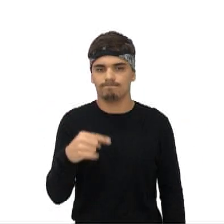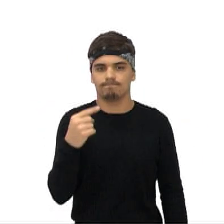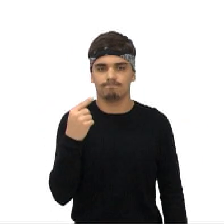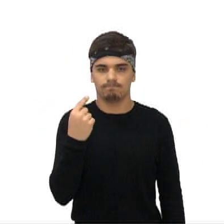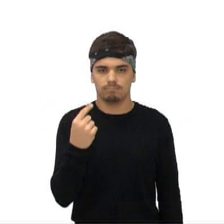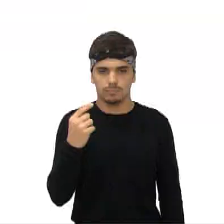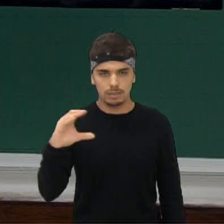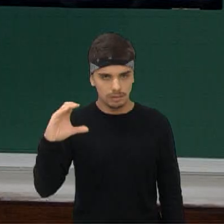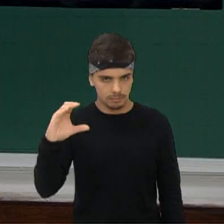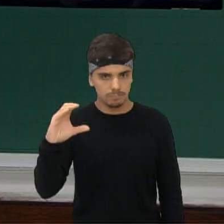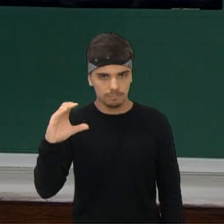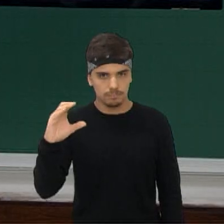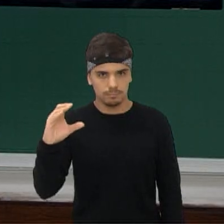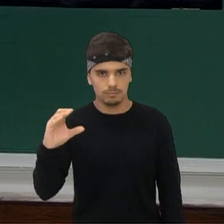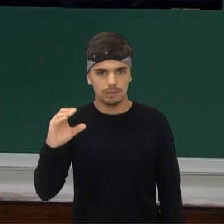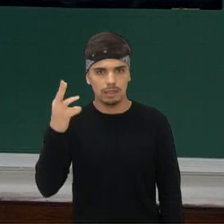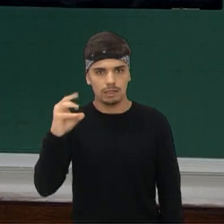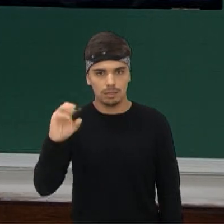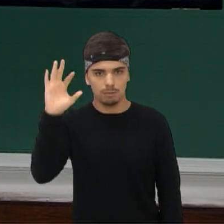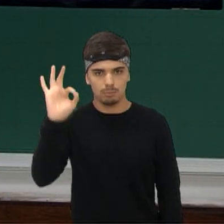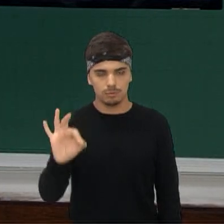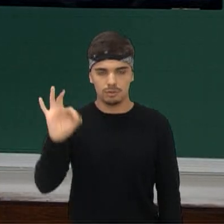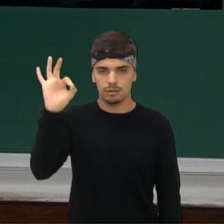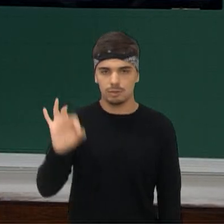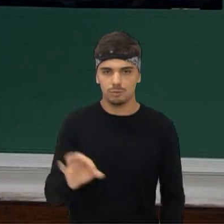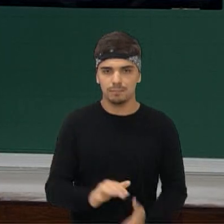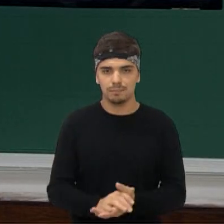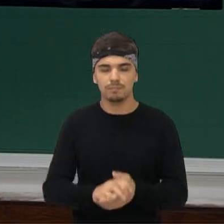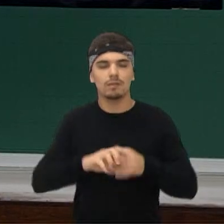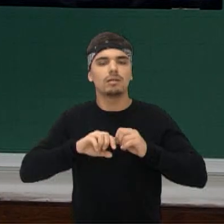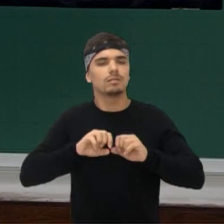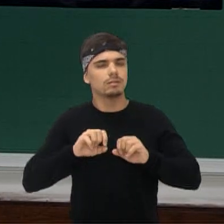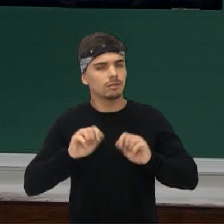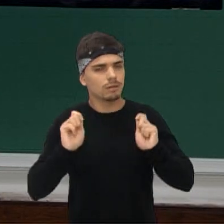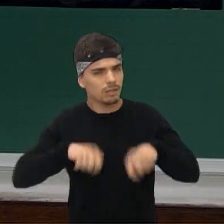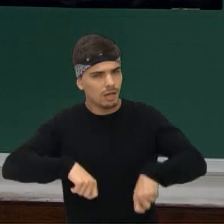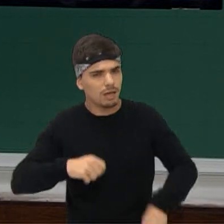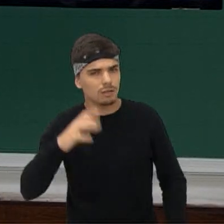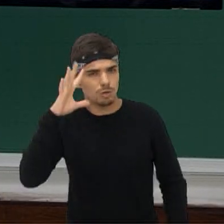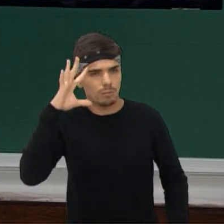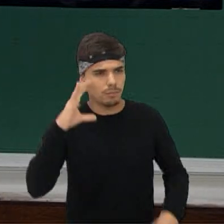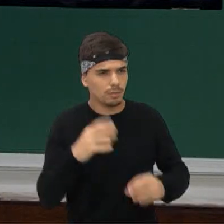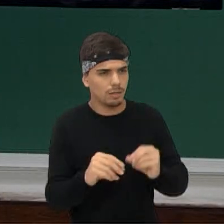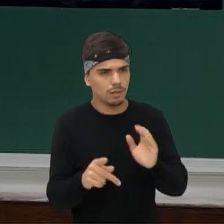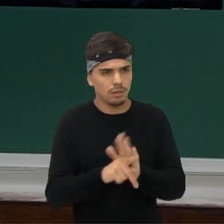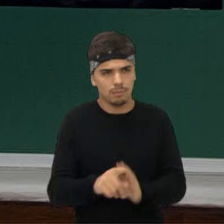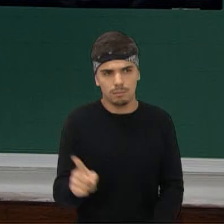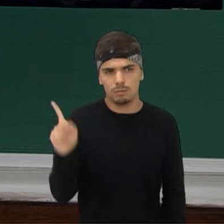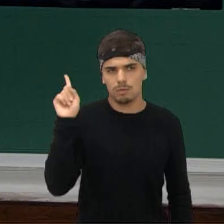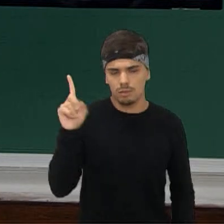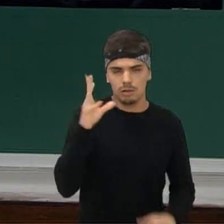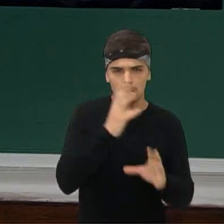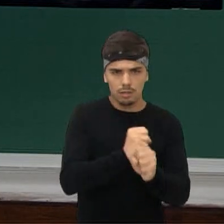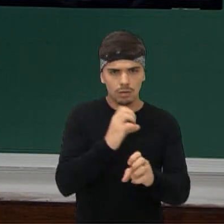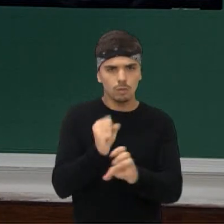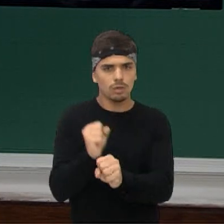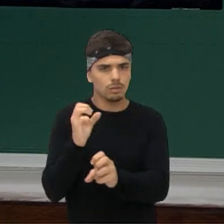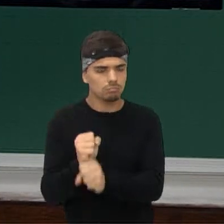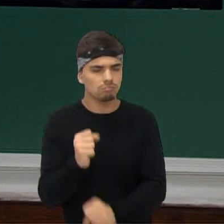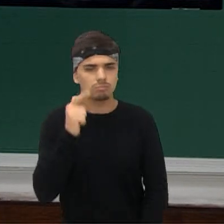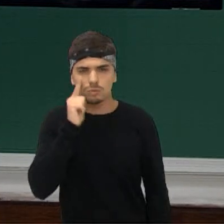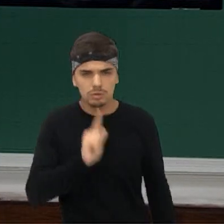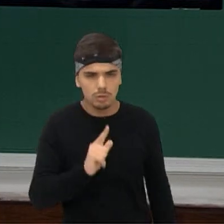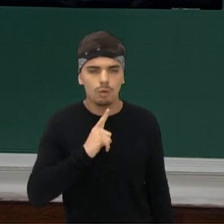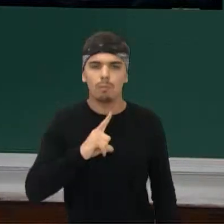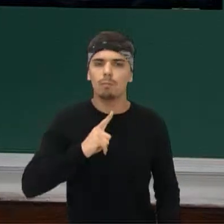letra C, 30%. Se conseguiu compreender este cálculo que a gente fez, por que